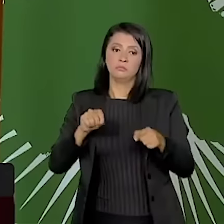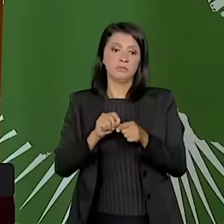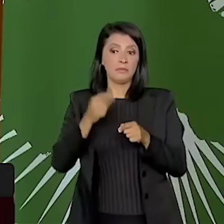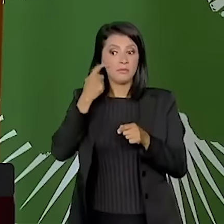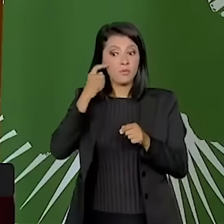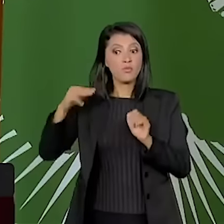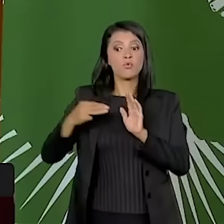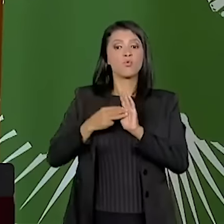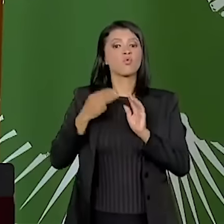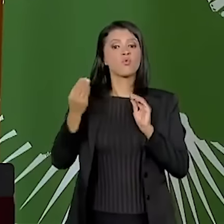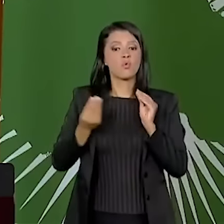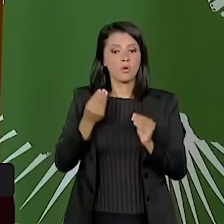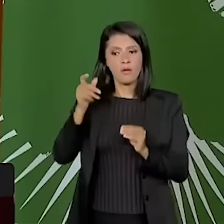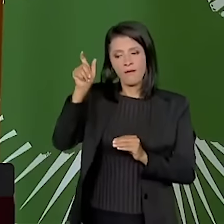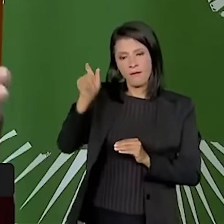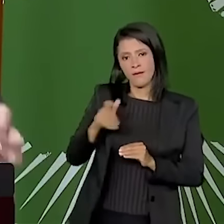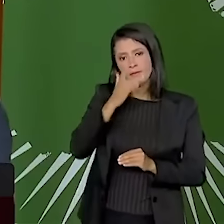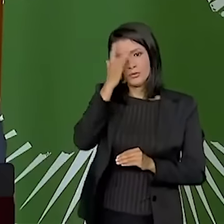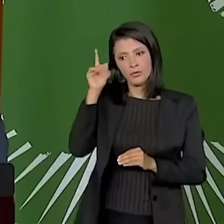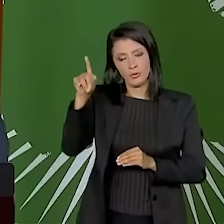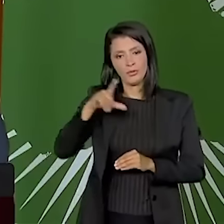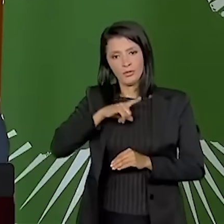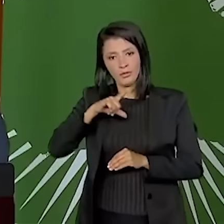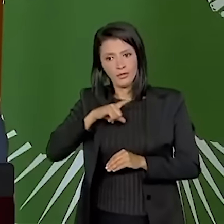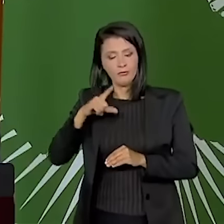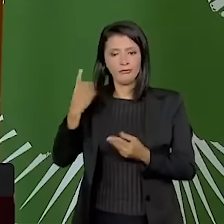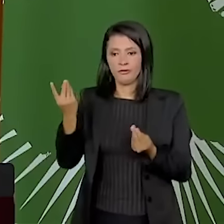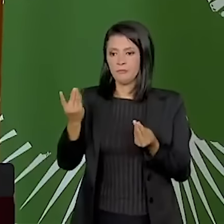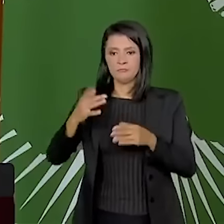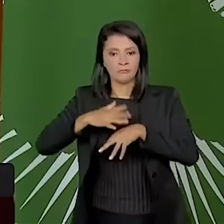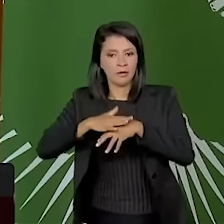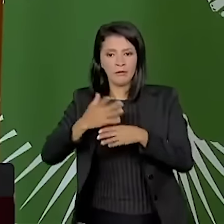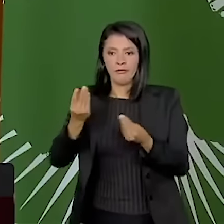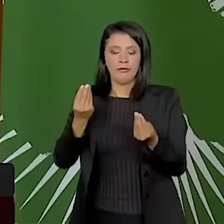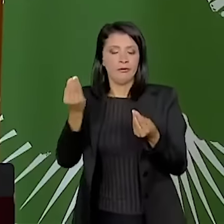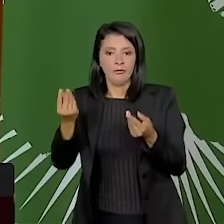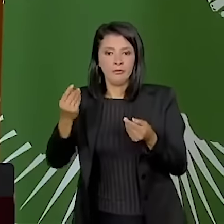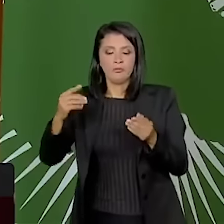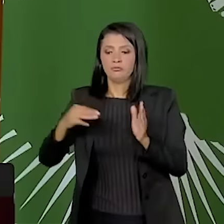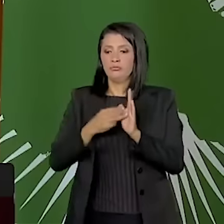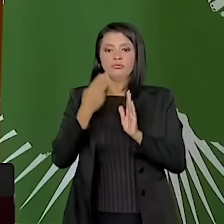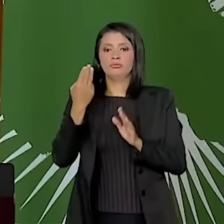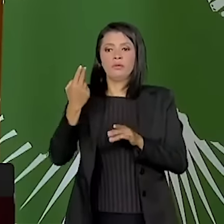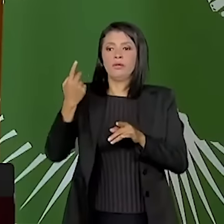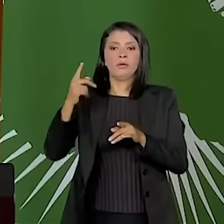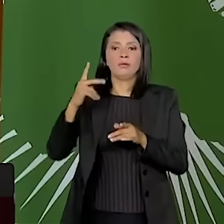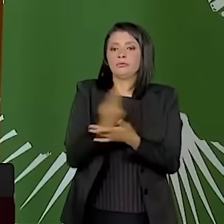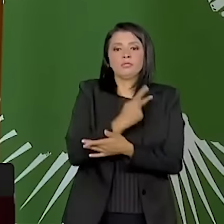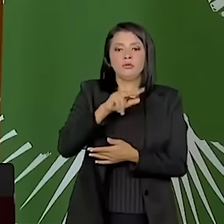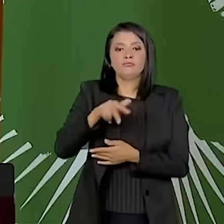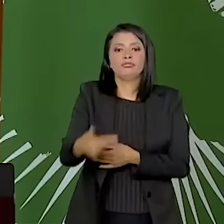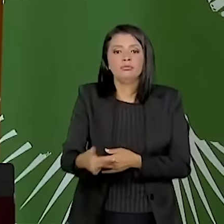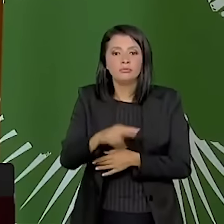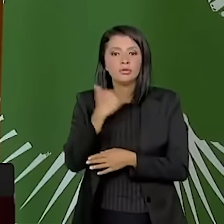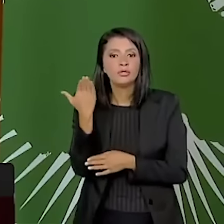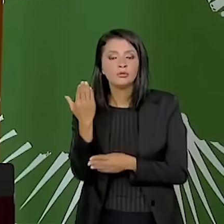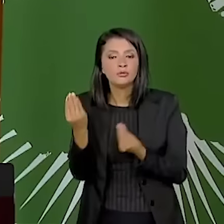saber o seguinte, olha, esse cara teve tal coisa e morreu. Porque senão é banalizar uma acusação.